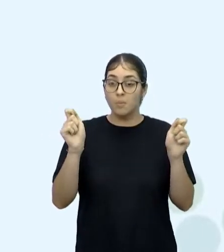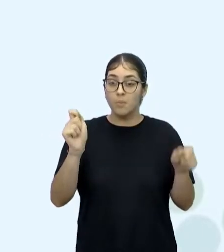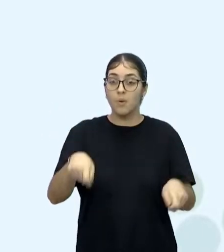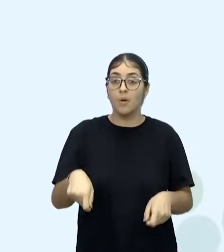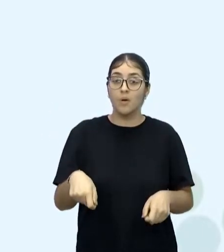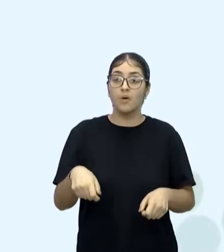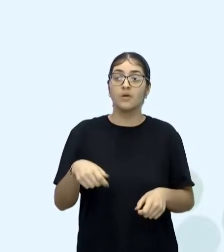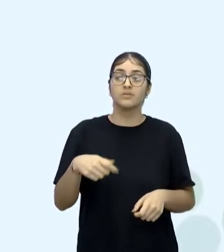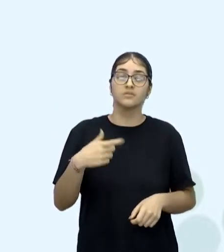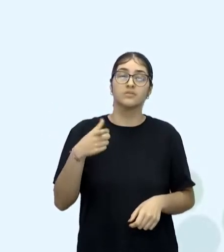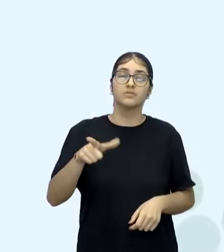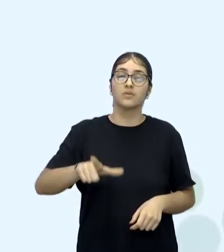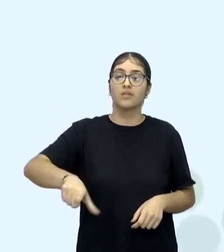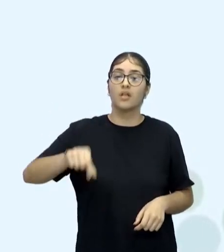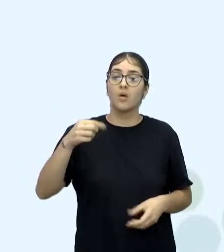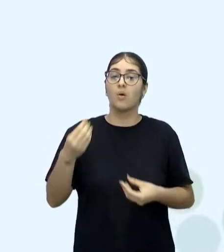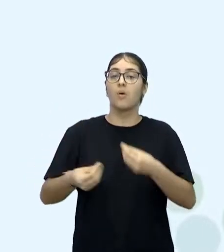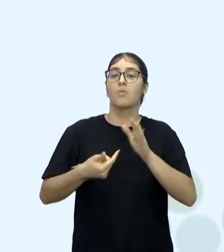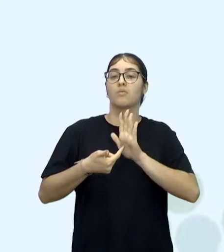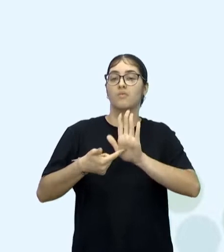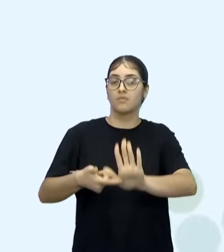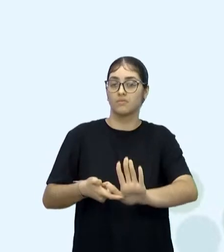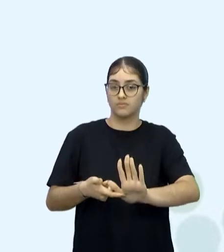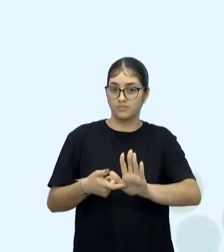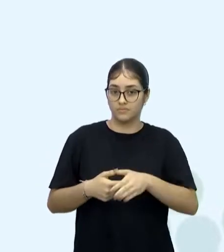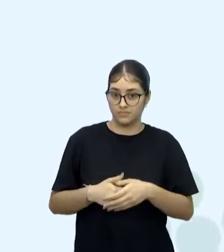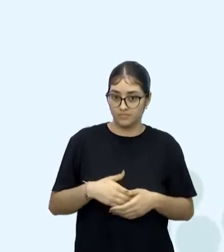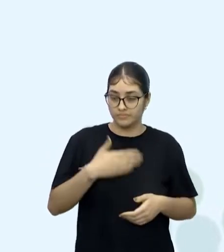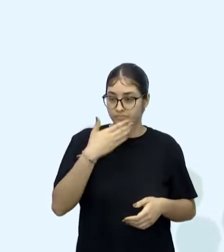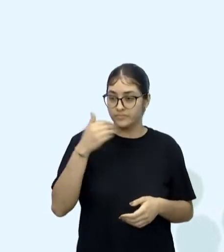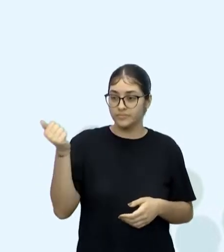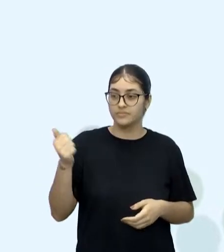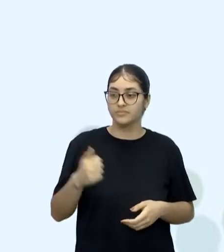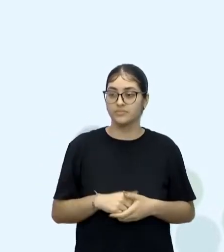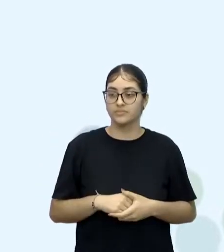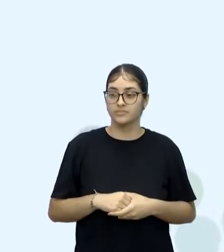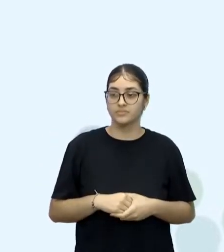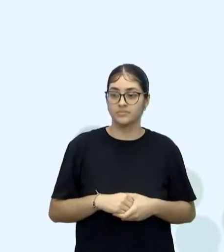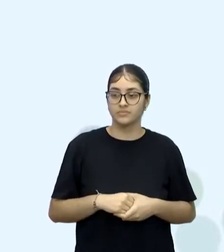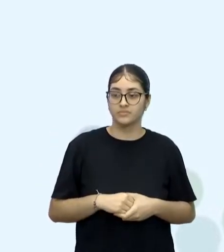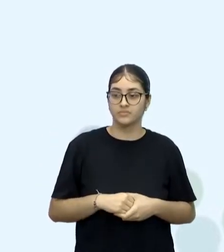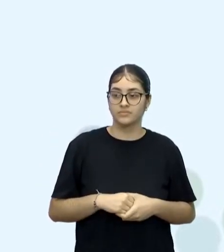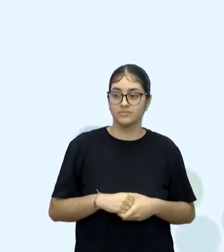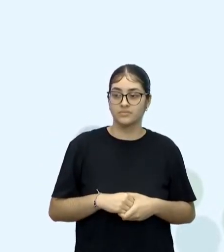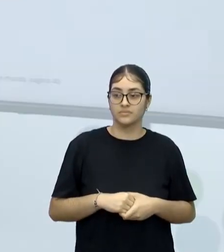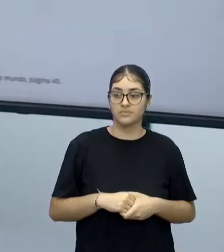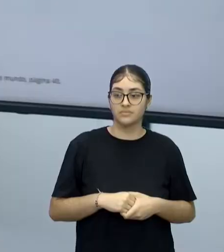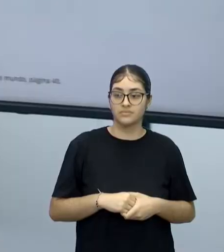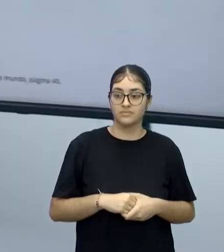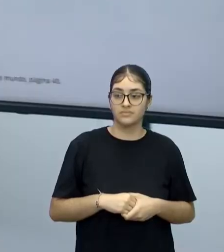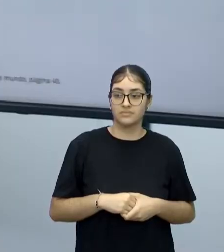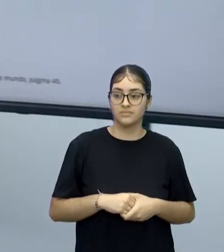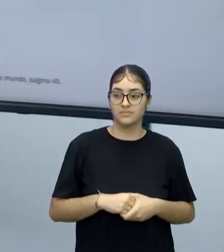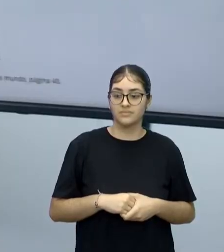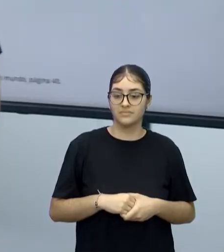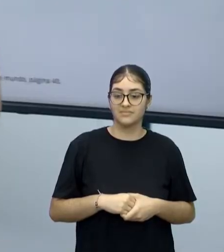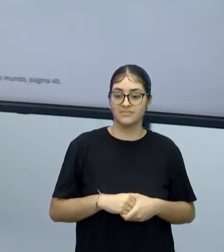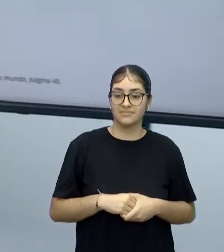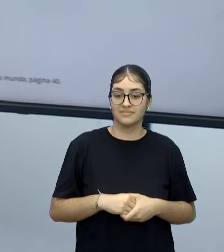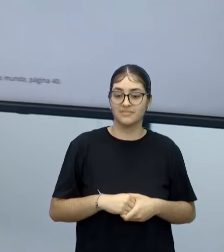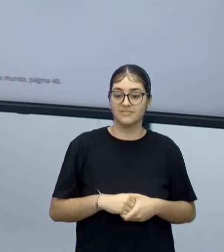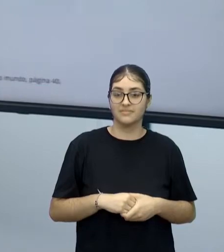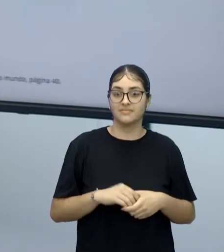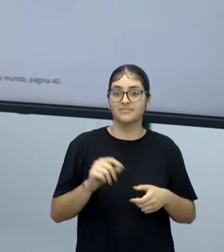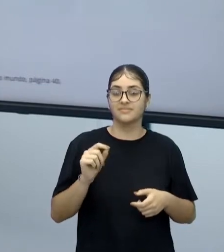escolher a melhor forma de apresentação. Tá aí, ó. Por que eu estou grifando isso? Porque a gente vai propor para